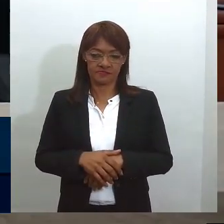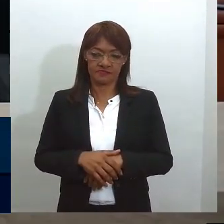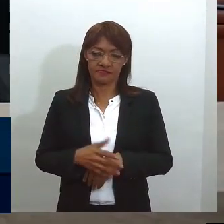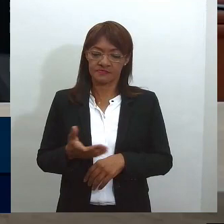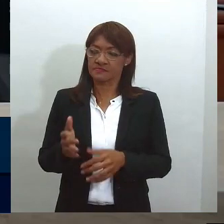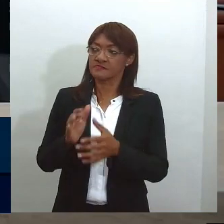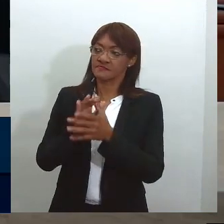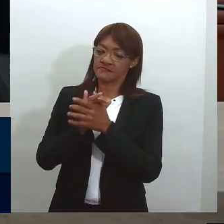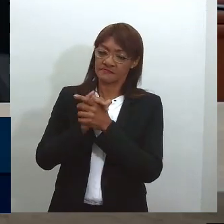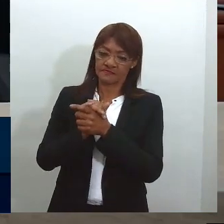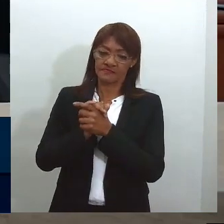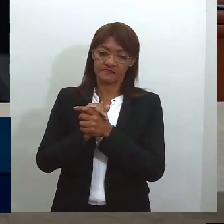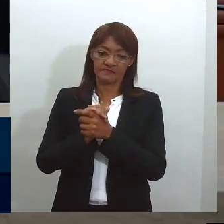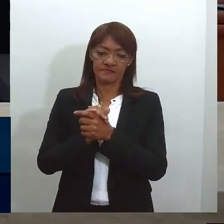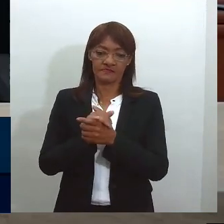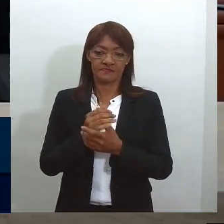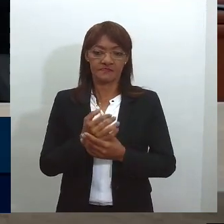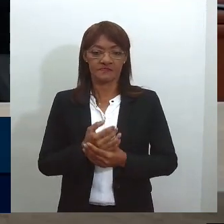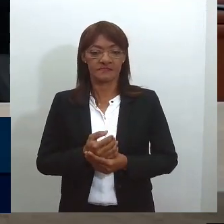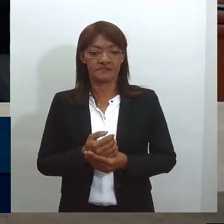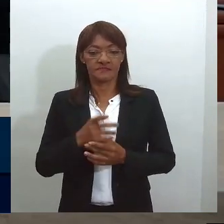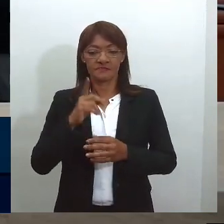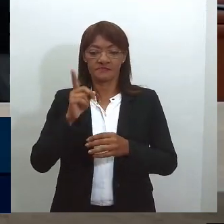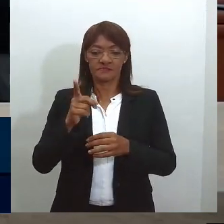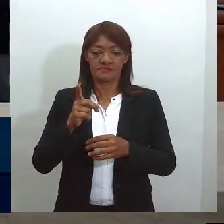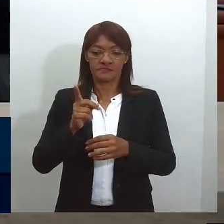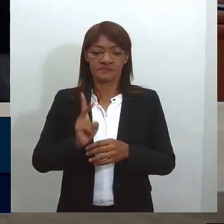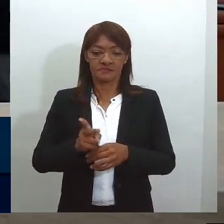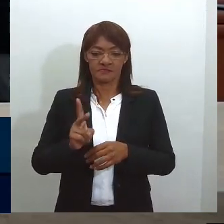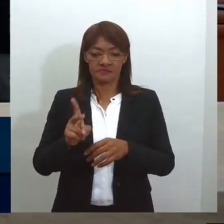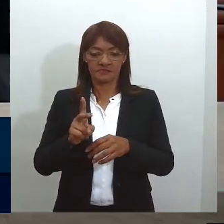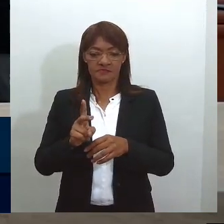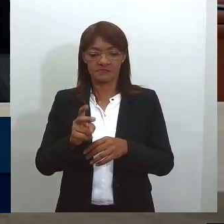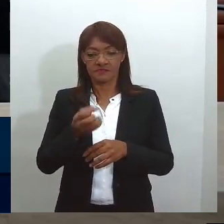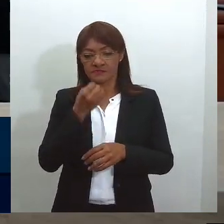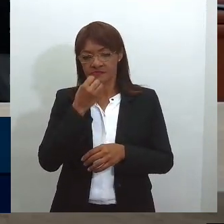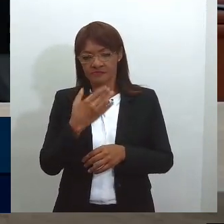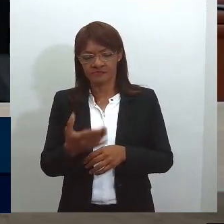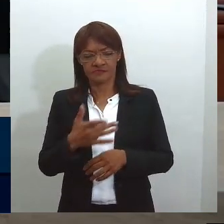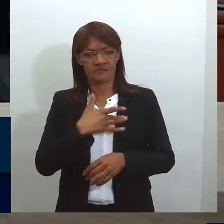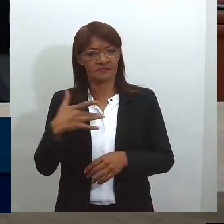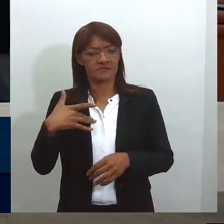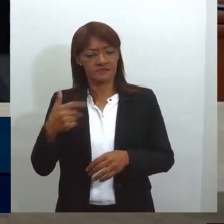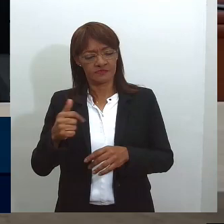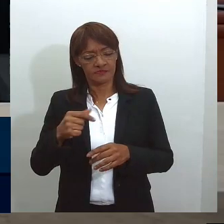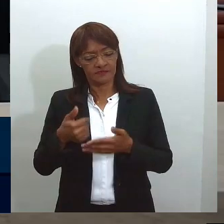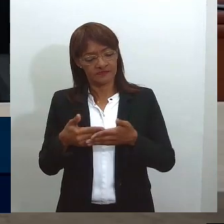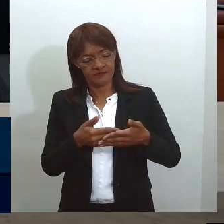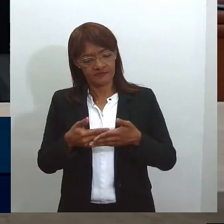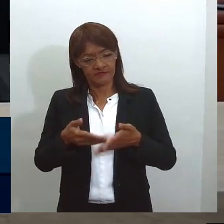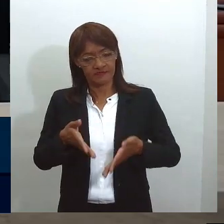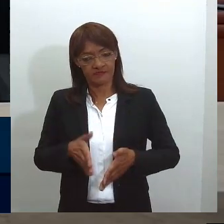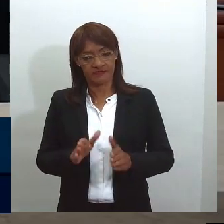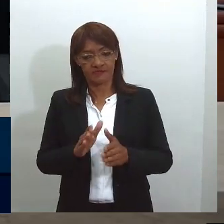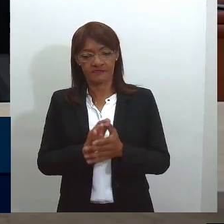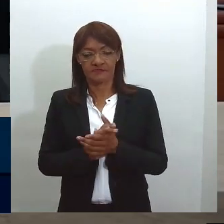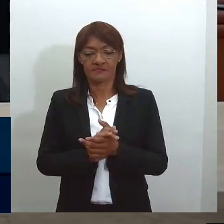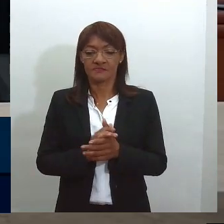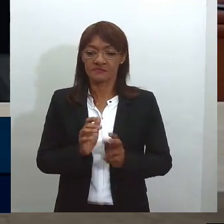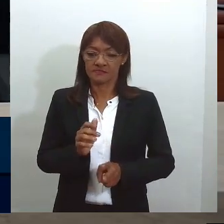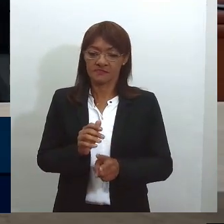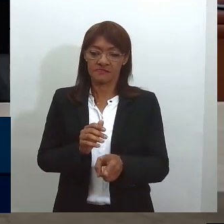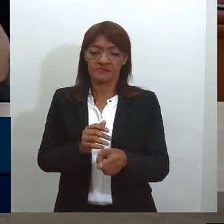sua filhinha, que vem aí, que venha com muita saúde e que continue aí na frente dessa pasta tão